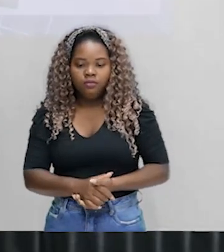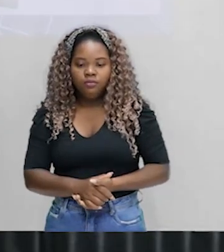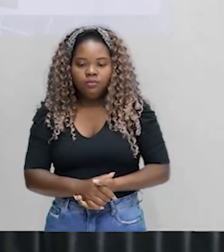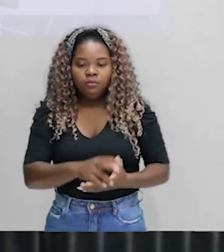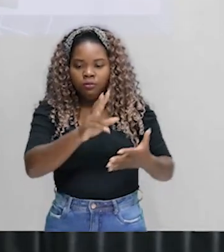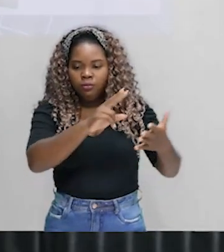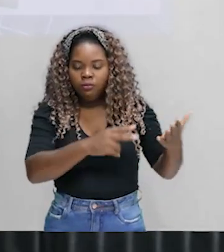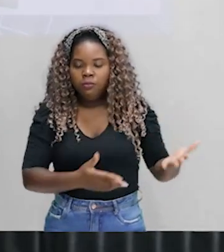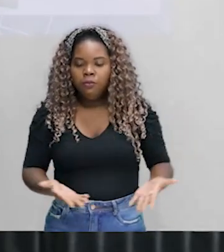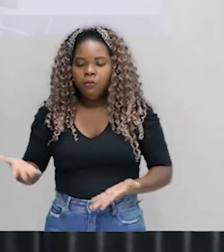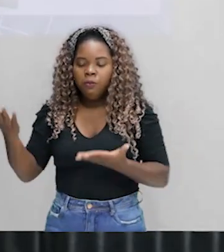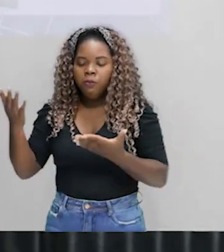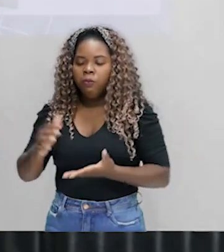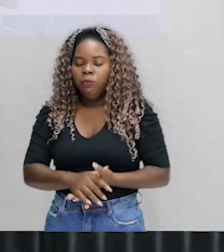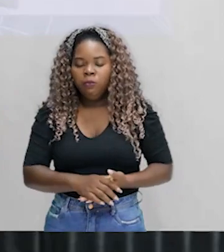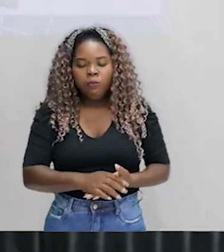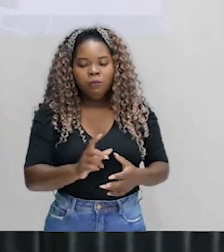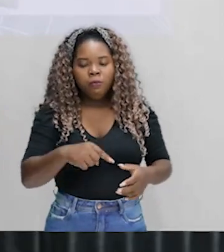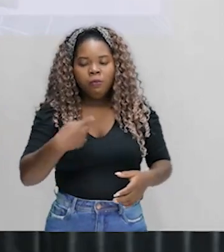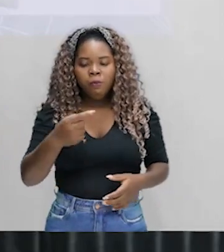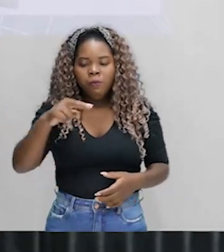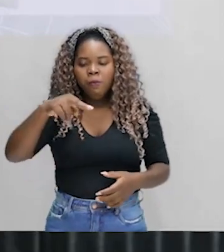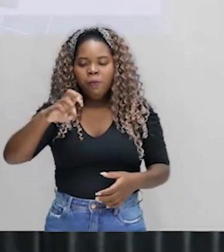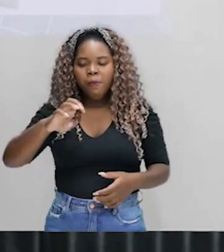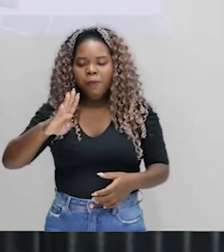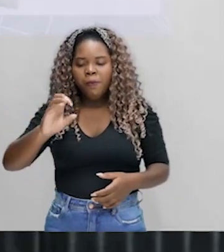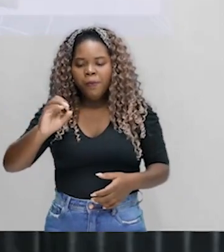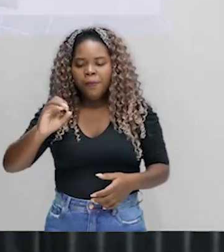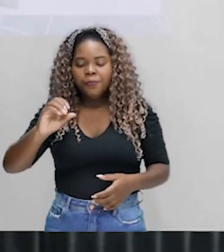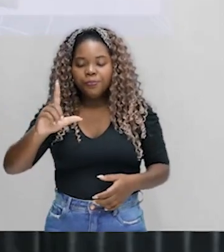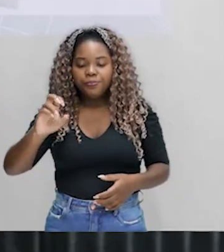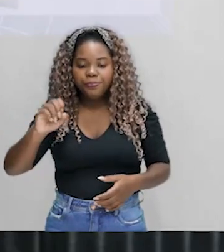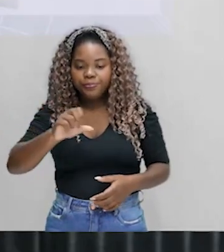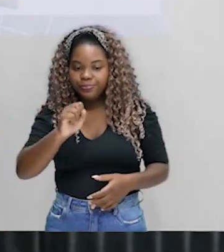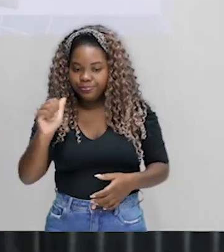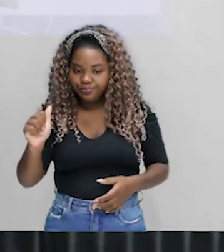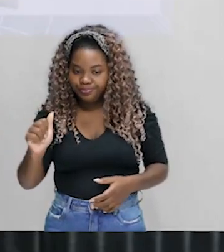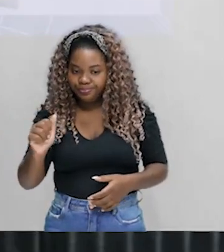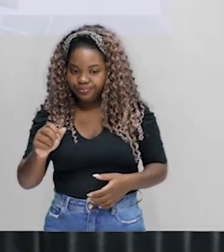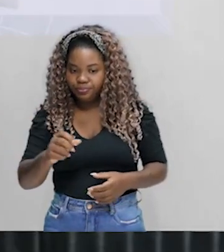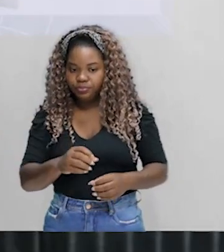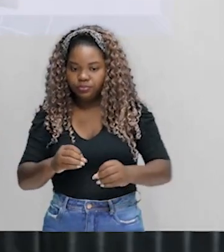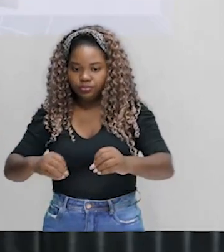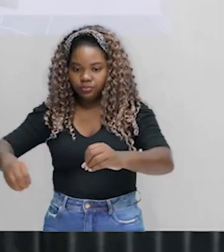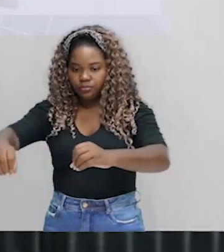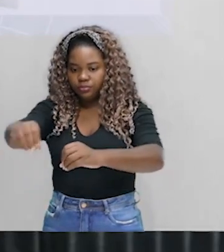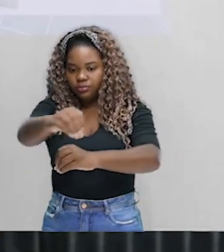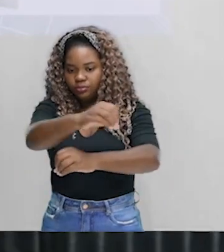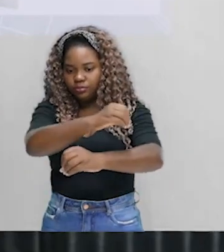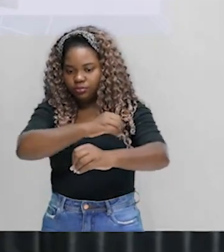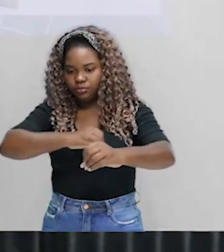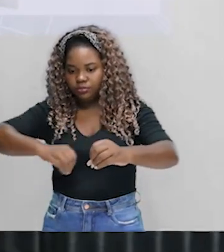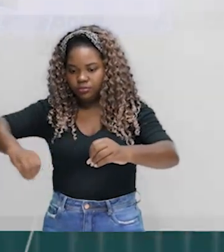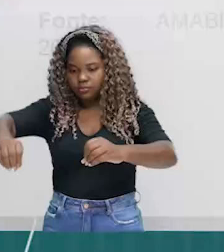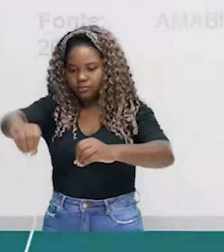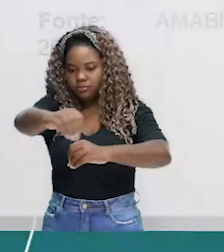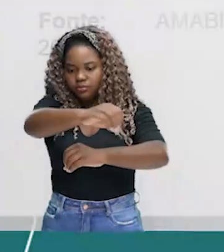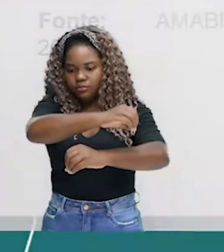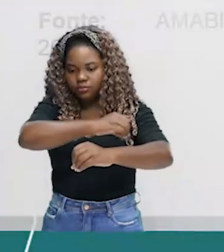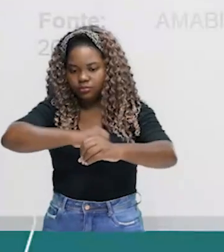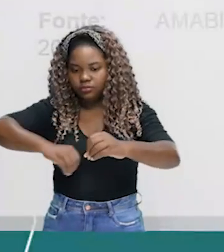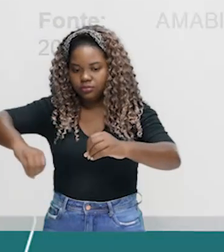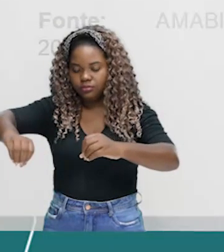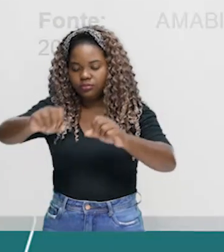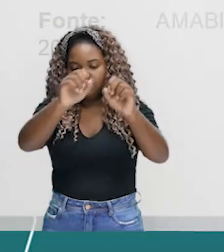de nebulosas que formou o Sol permanecem girando em torno dele, né? Lá no momento da formação